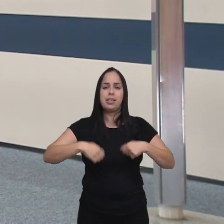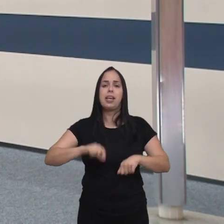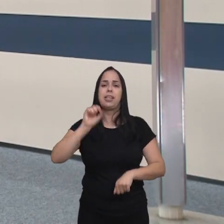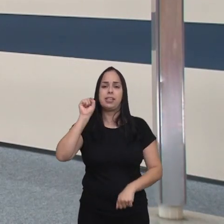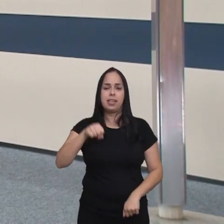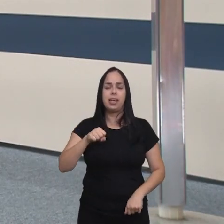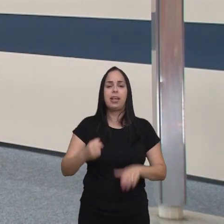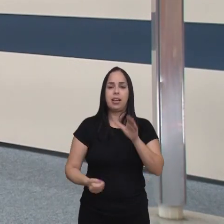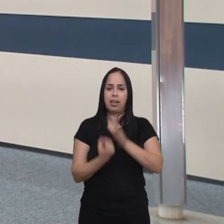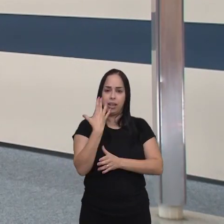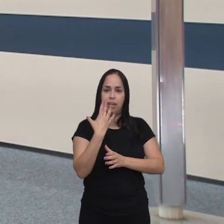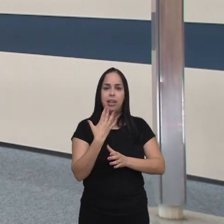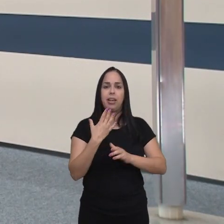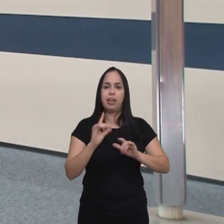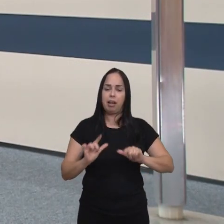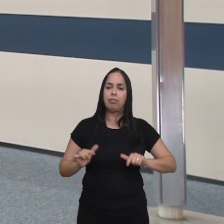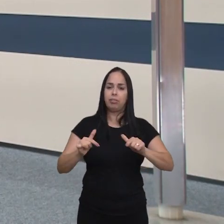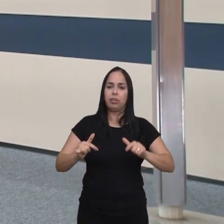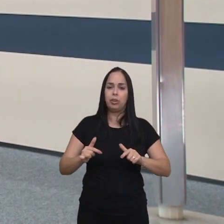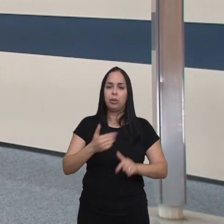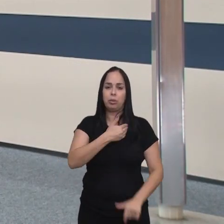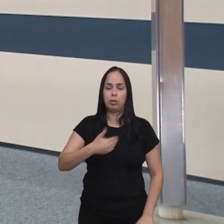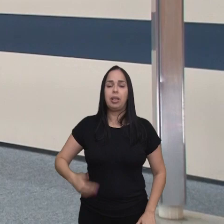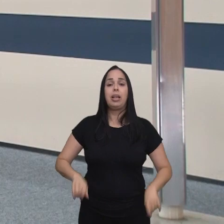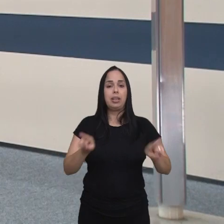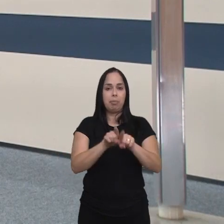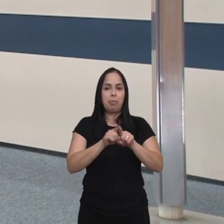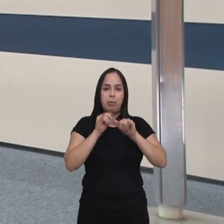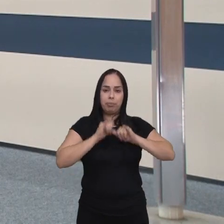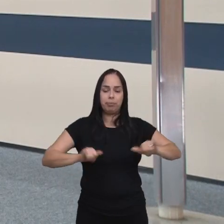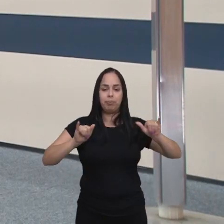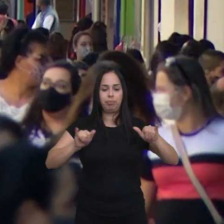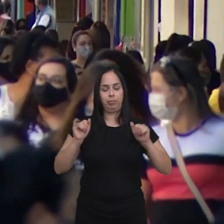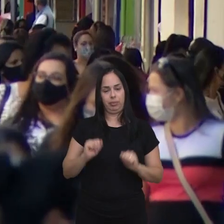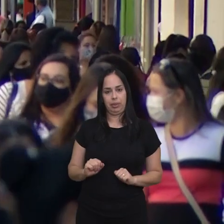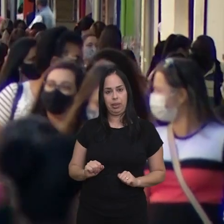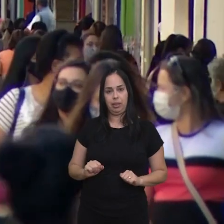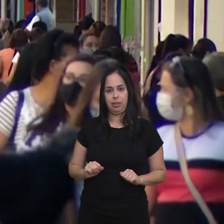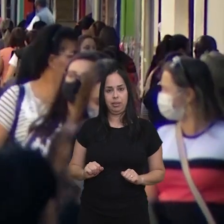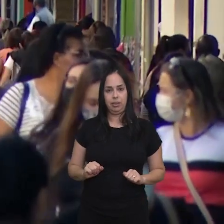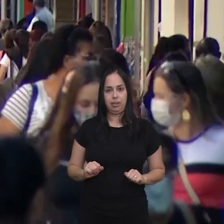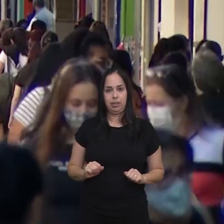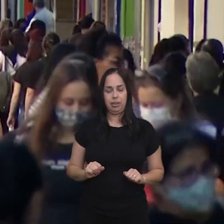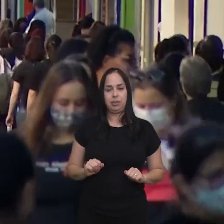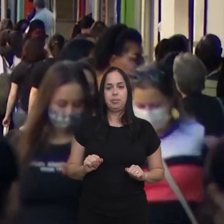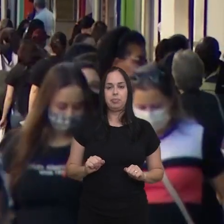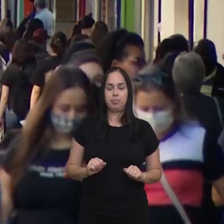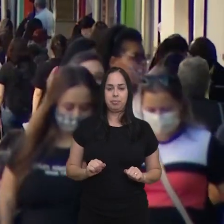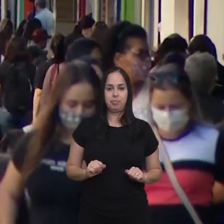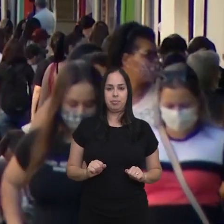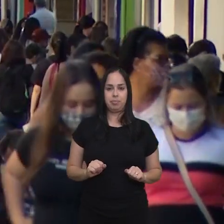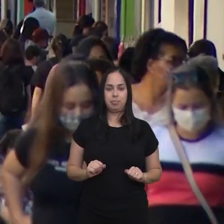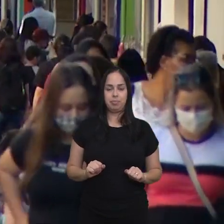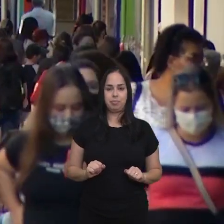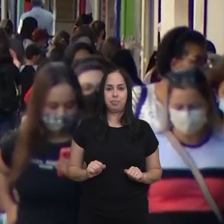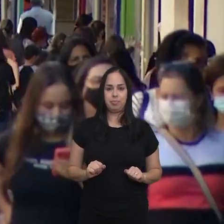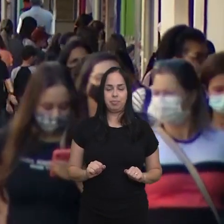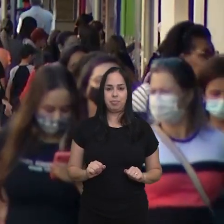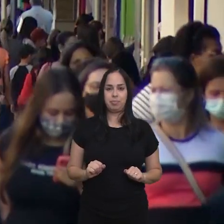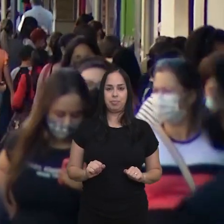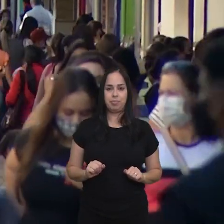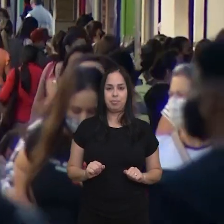que é necessário a gente implementar as políticas públicas e divulgá-las. De acordo com o Fórum Nacional de Prevenção